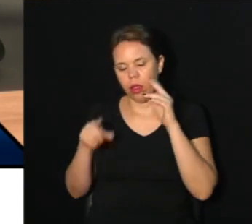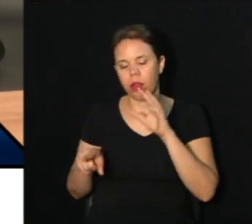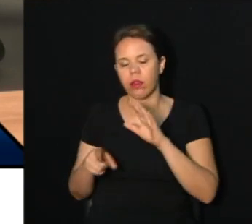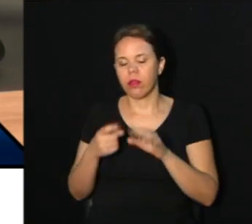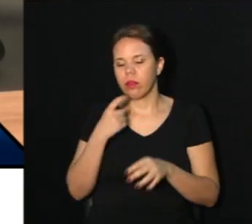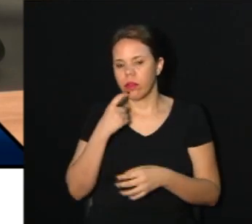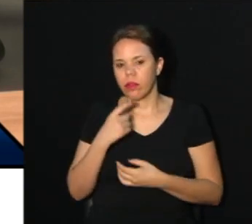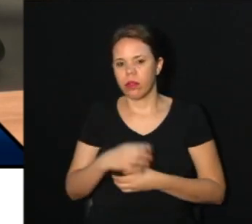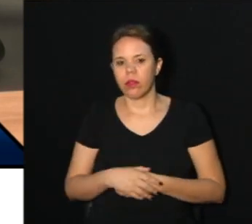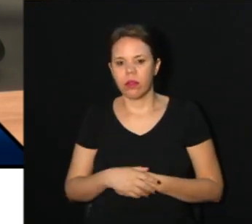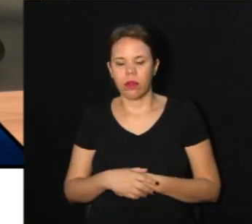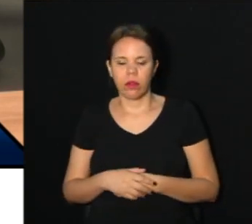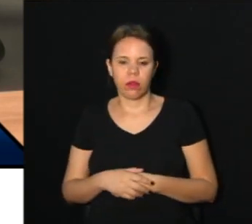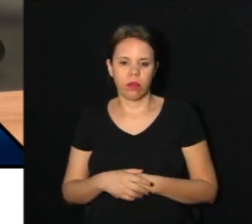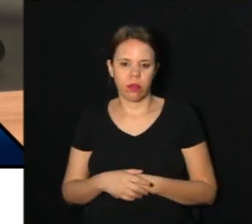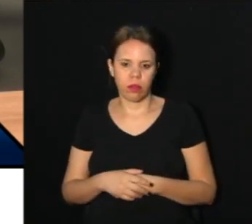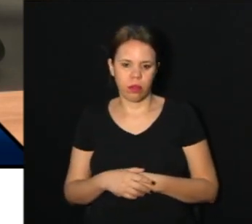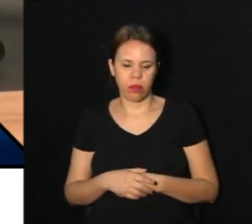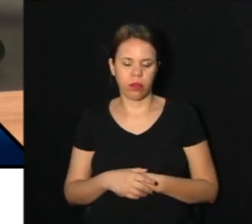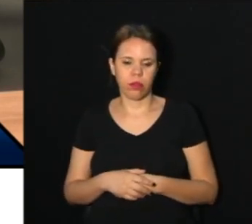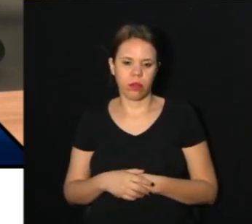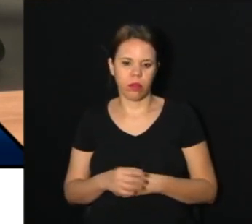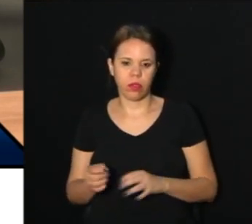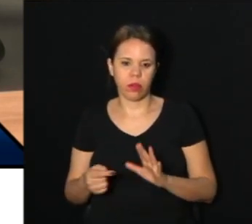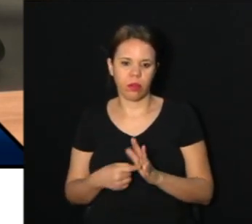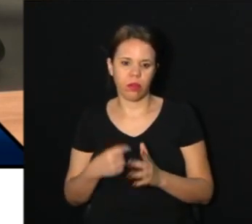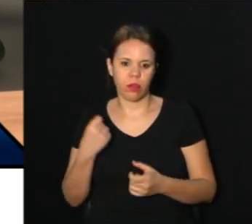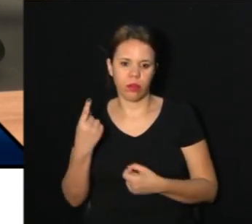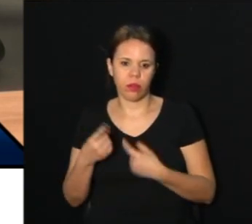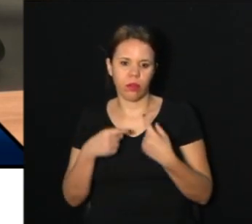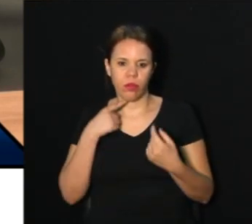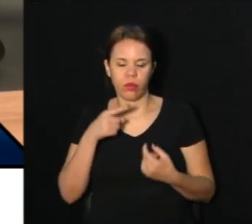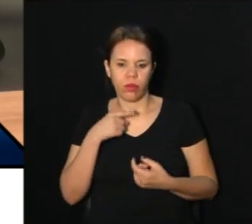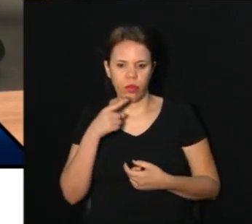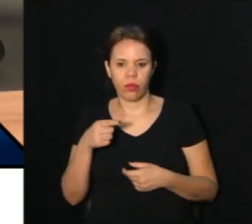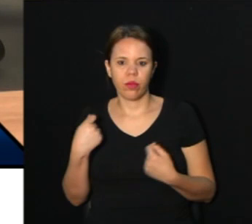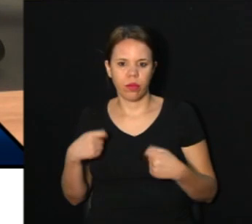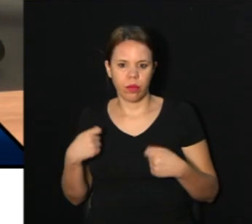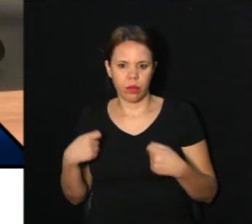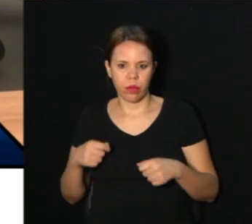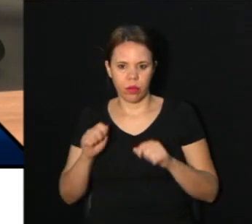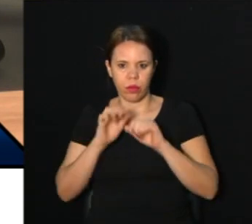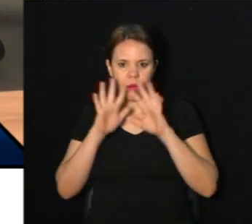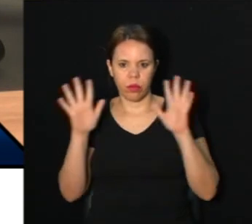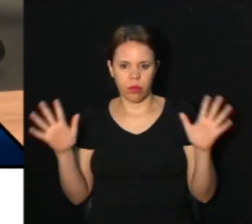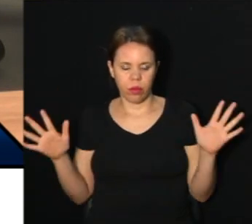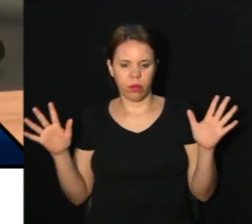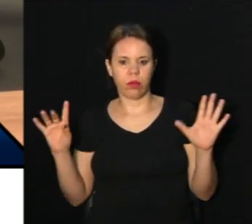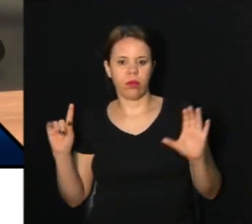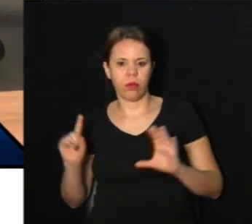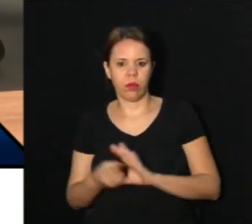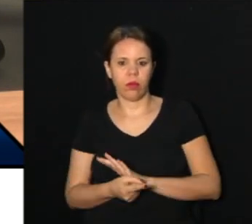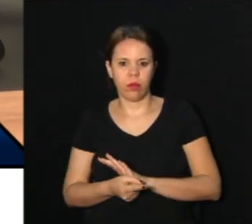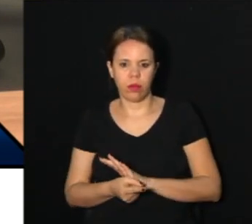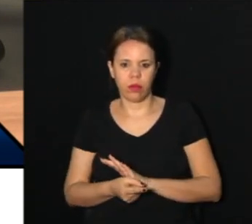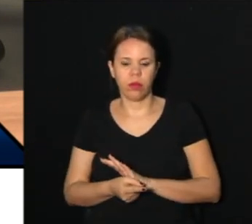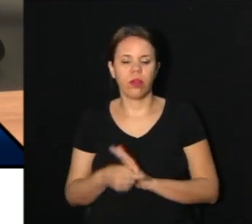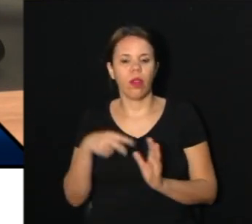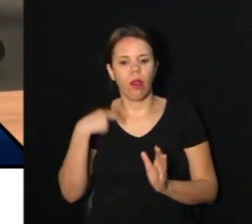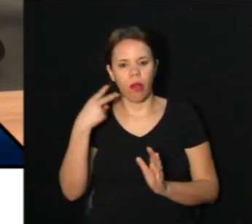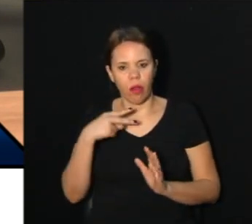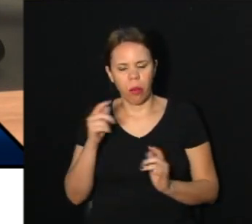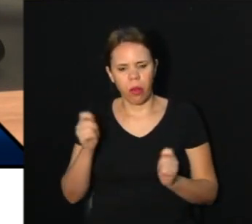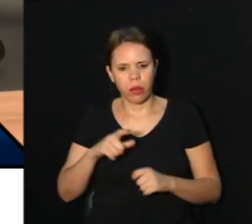município. Foram levantados alguns questionamentos, eu acho que precisam ser esclarecidos e aprofundados, até para que os vereadores possam